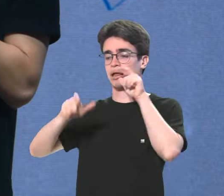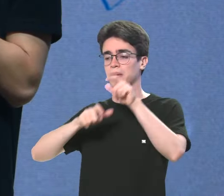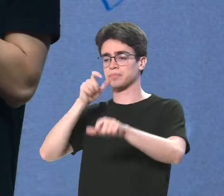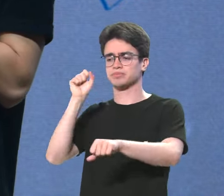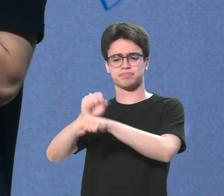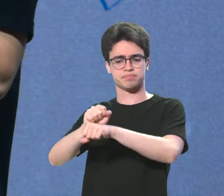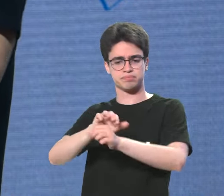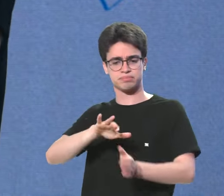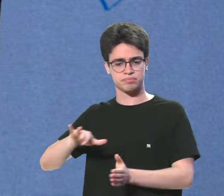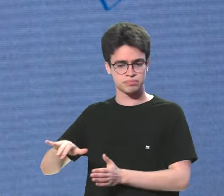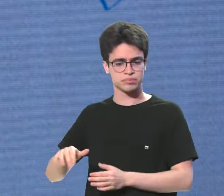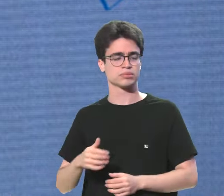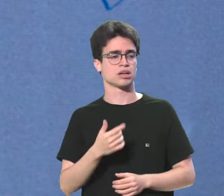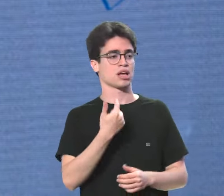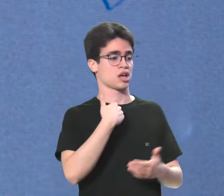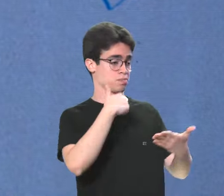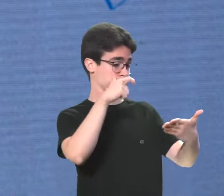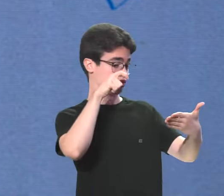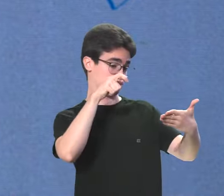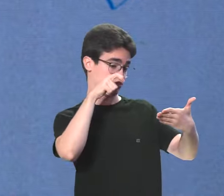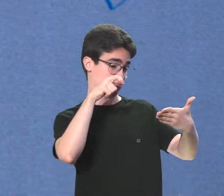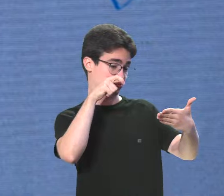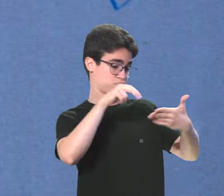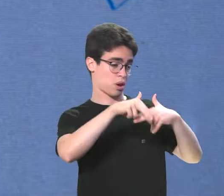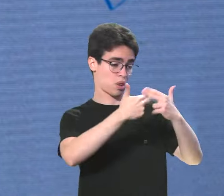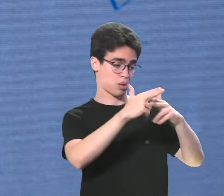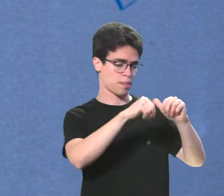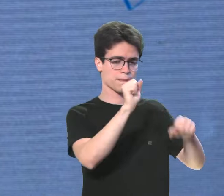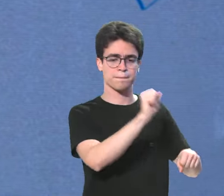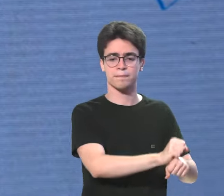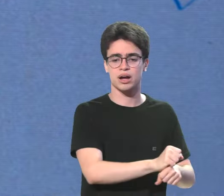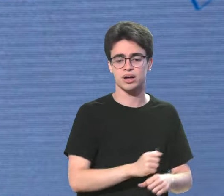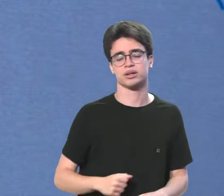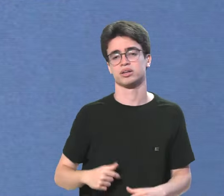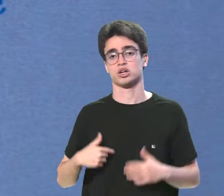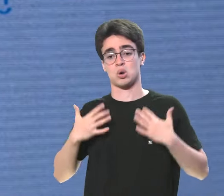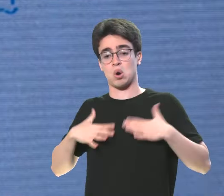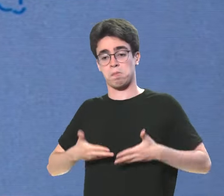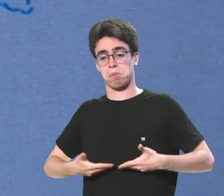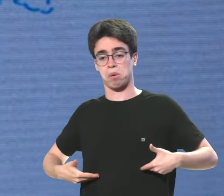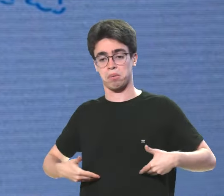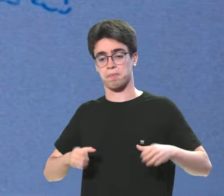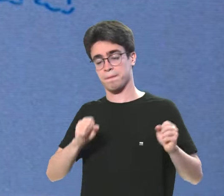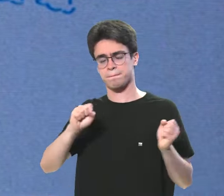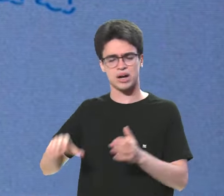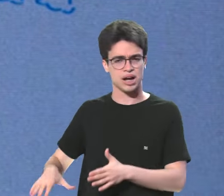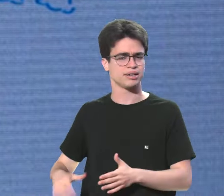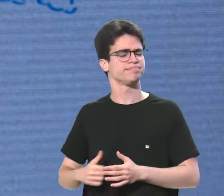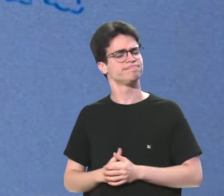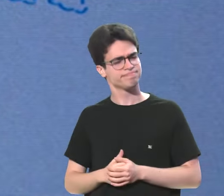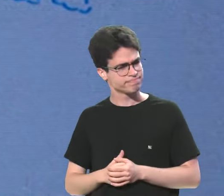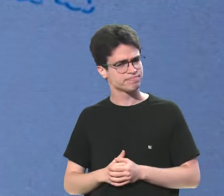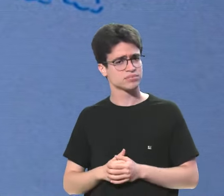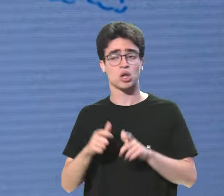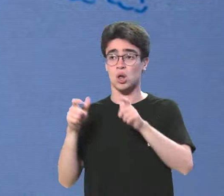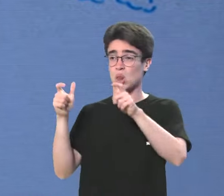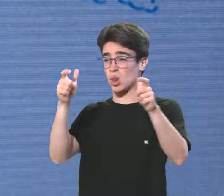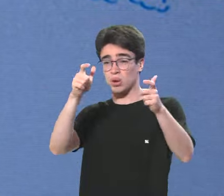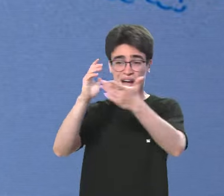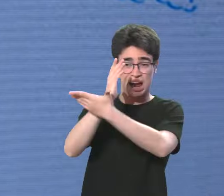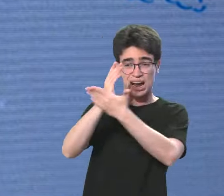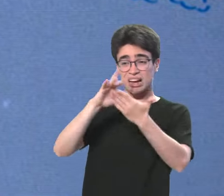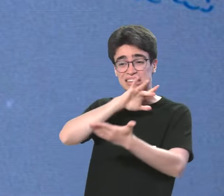parar de ver algumas coisas parar de vestir algumas roupas parar de frequentar